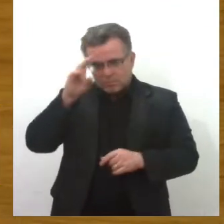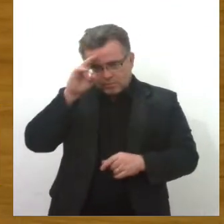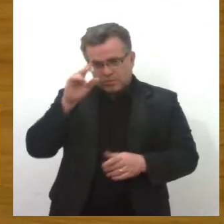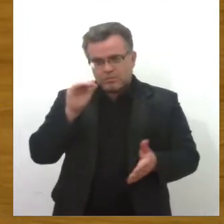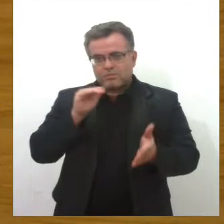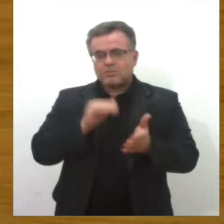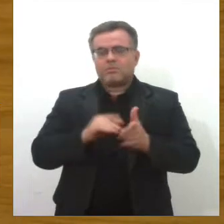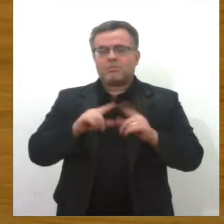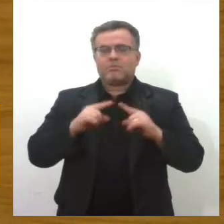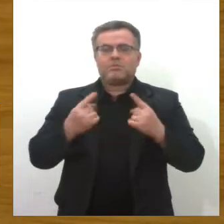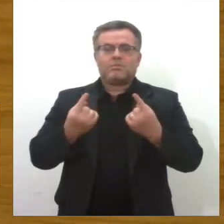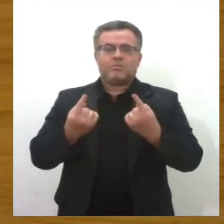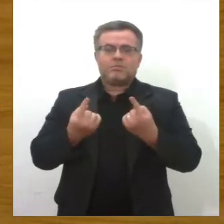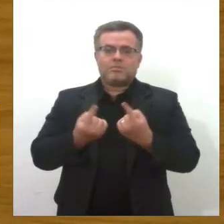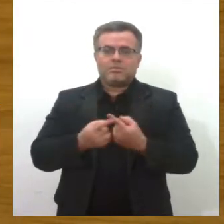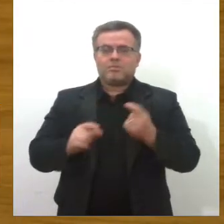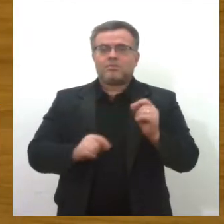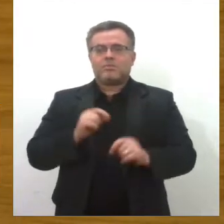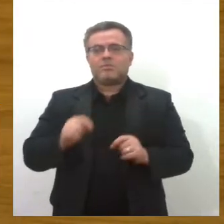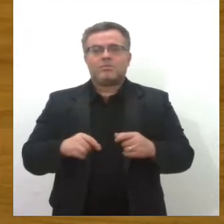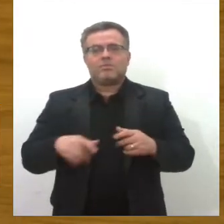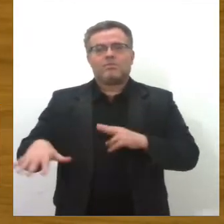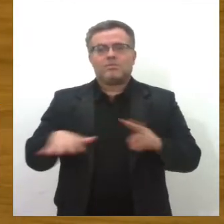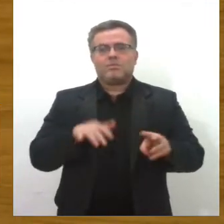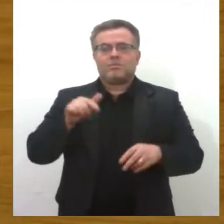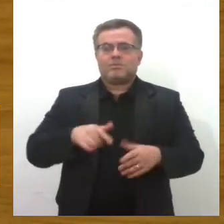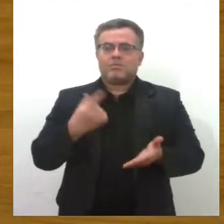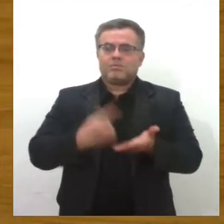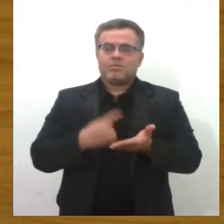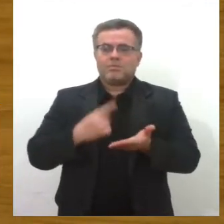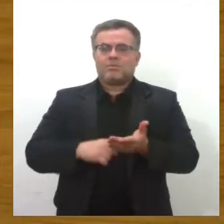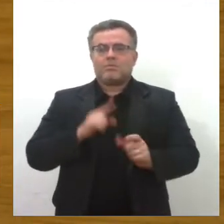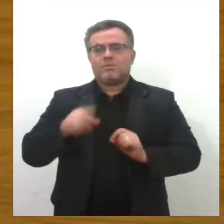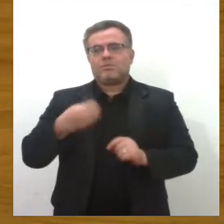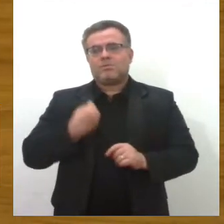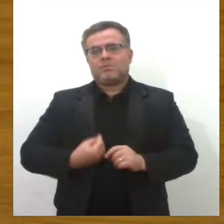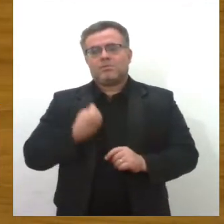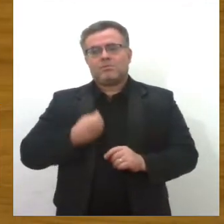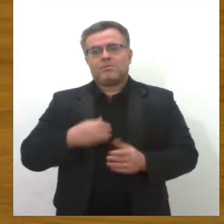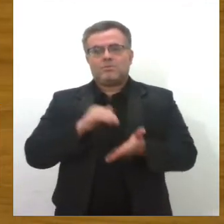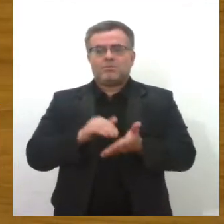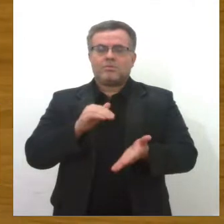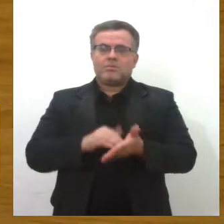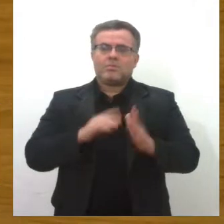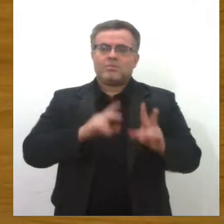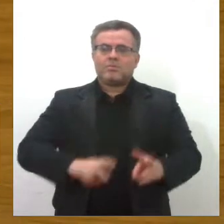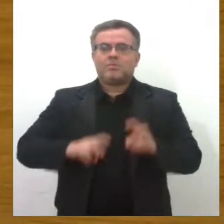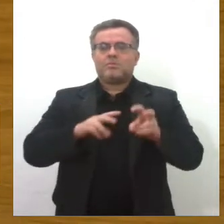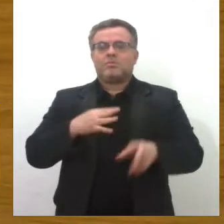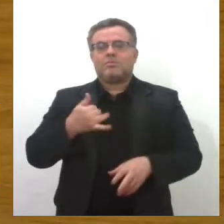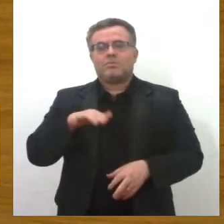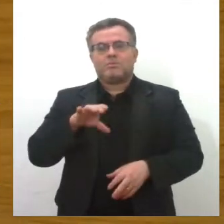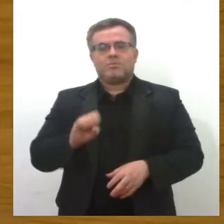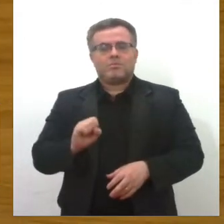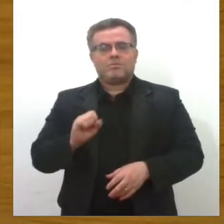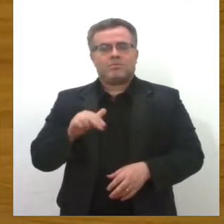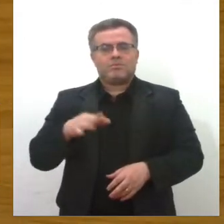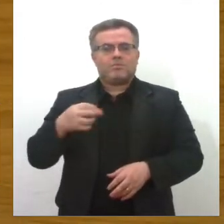sessão extraordinária remota da semana, contou com a presença do secretário de Estado da Fazenda, Marco Antônio Queiroz.